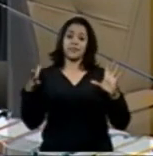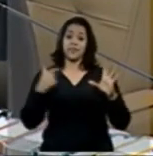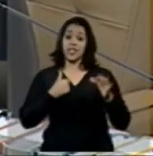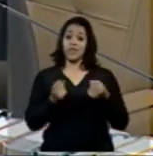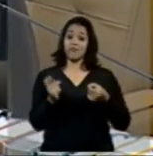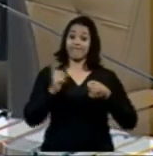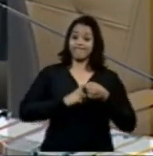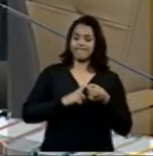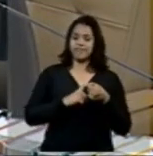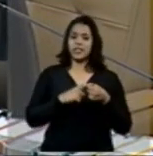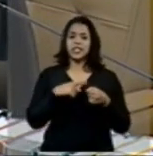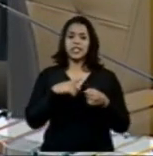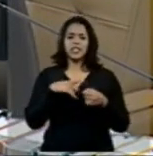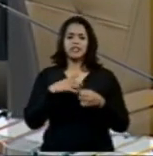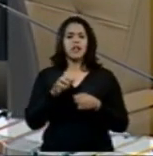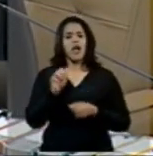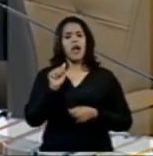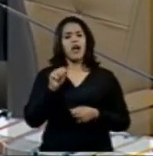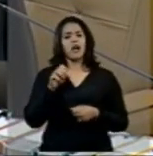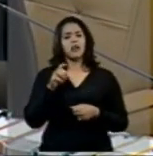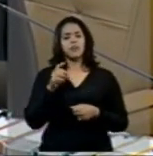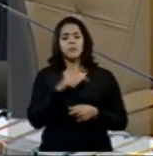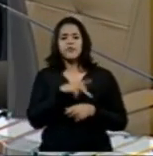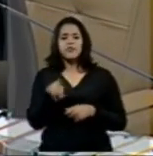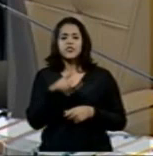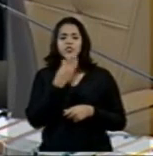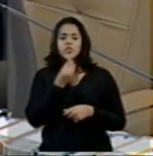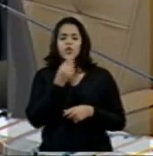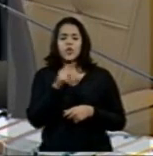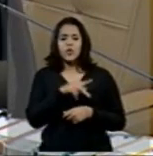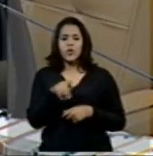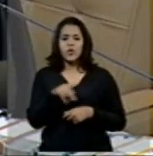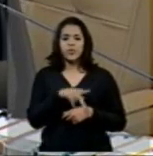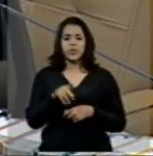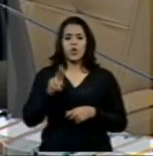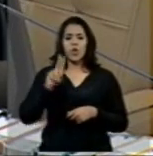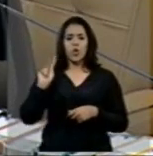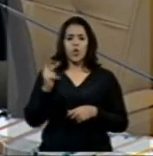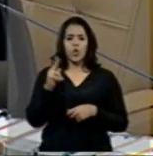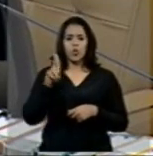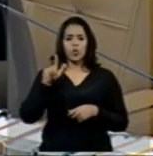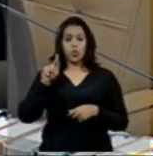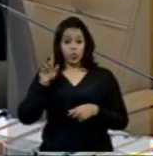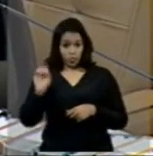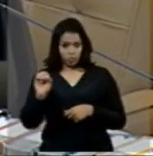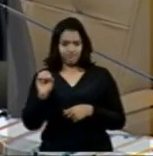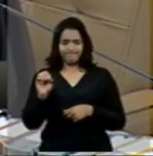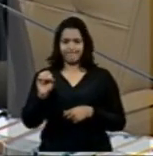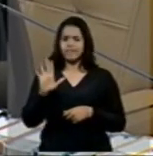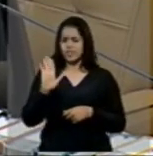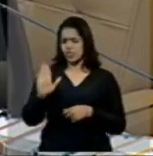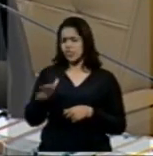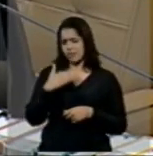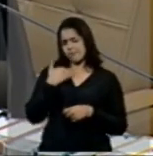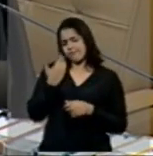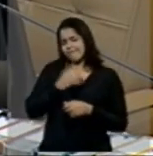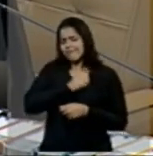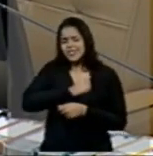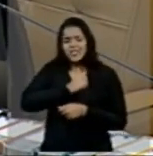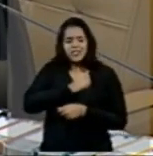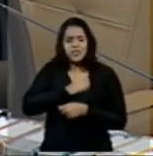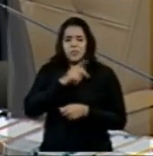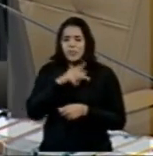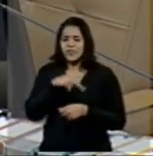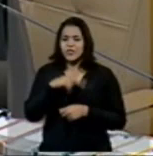com a advertência do nosso querido professor, né, Hugo Gueiros Bernardo, saudoso professor da UNB, que